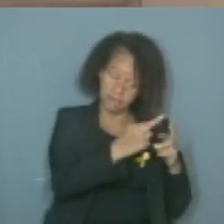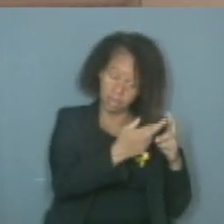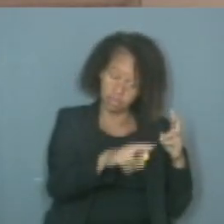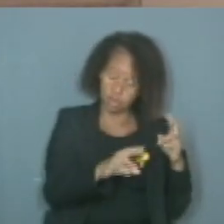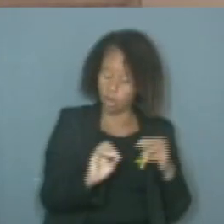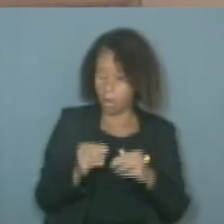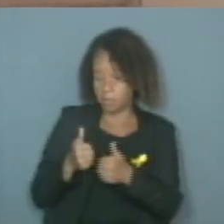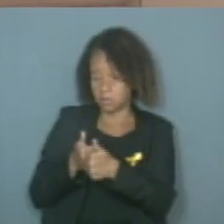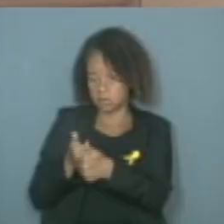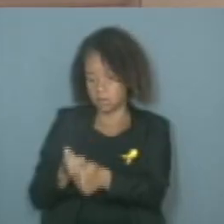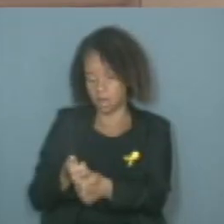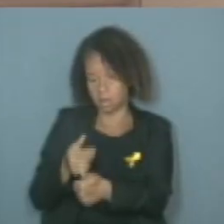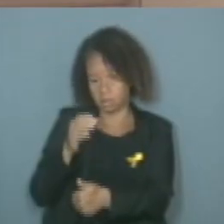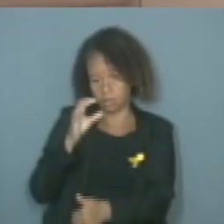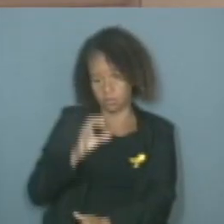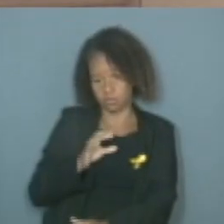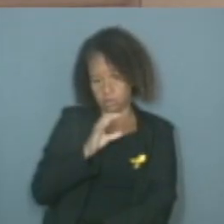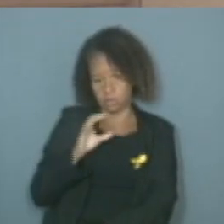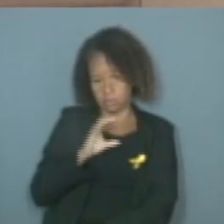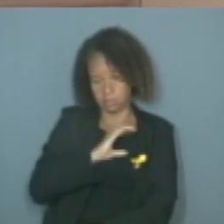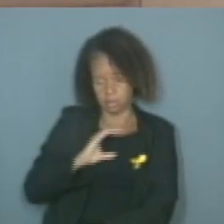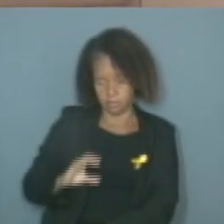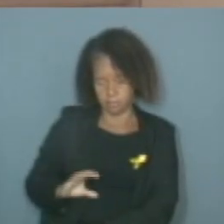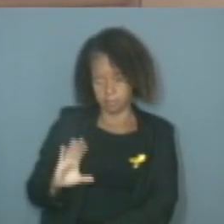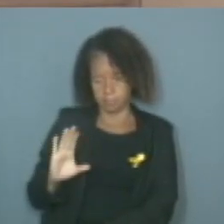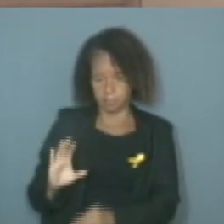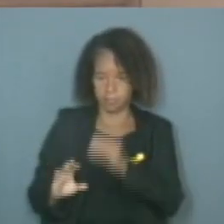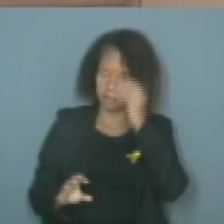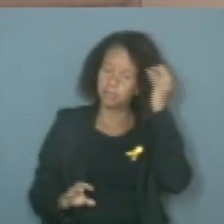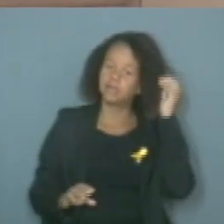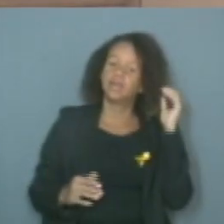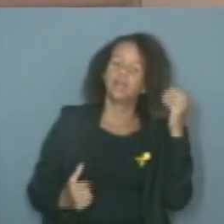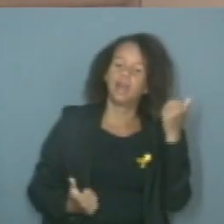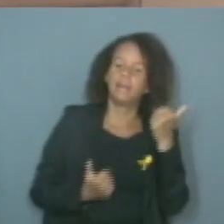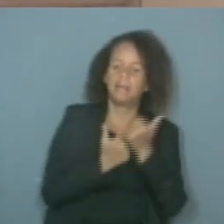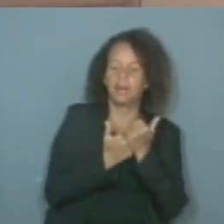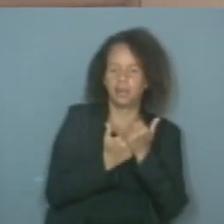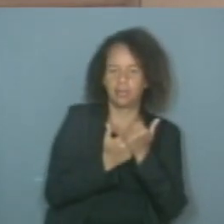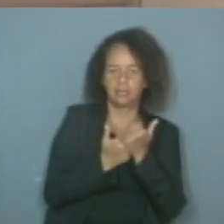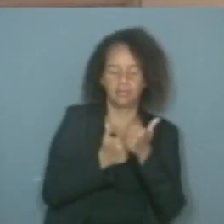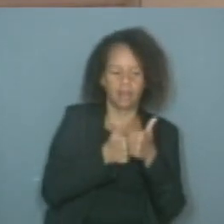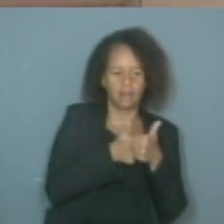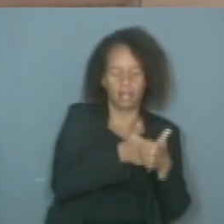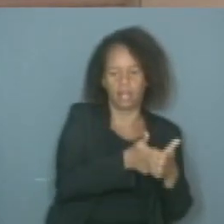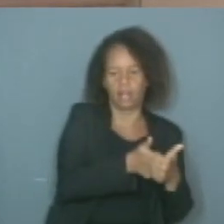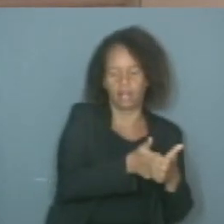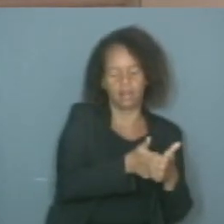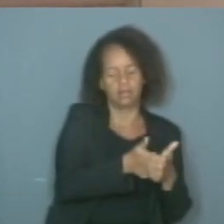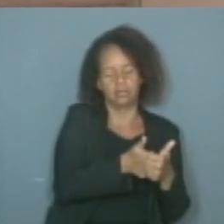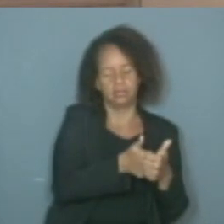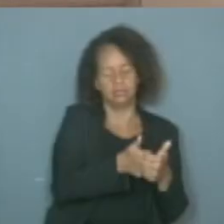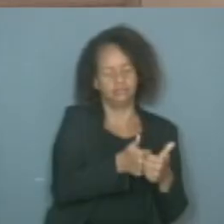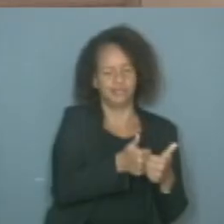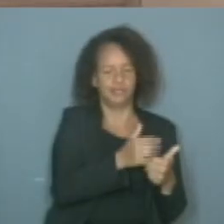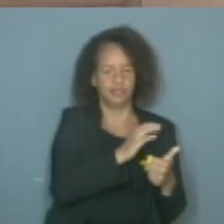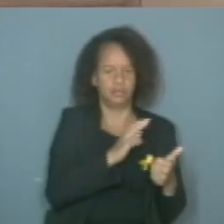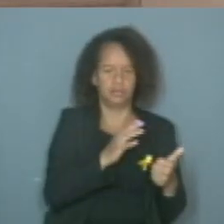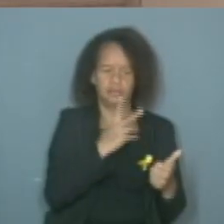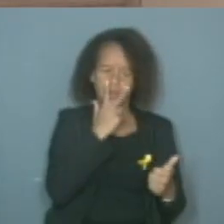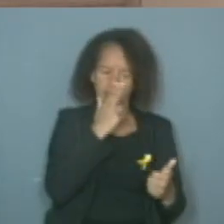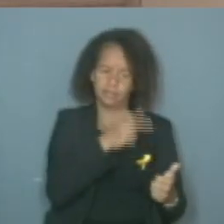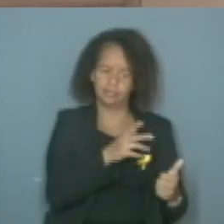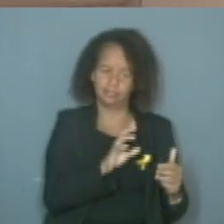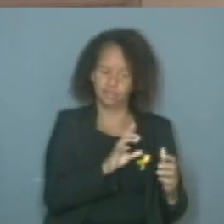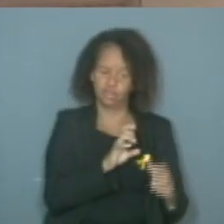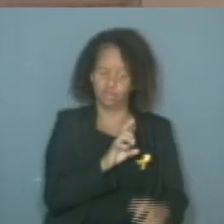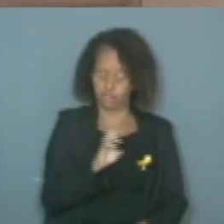você persegue cristãos. E o Partido Comunista do Brasil apoia quem persegue cristãos. Então, mais uma vez, a gente pega a esquerda na hipocrisia aqui,